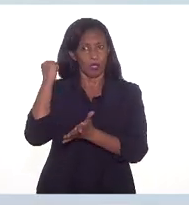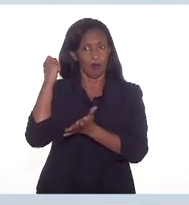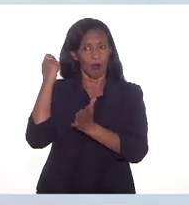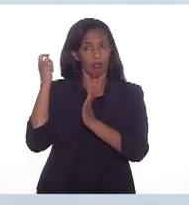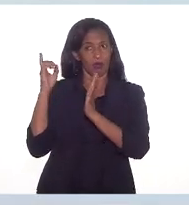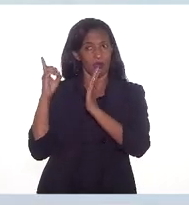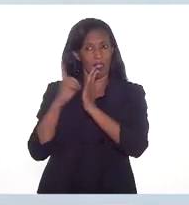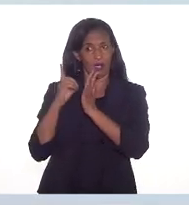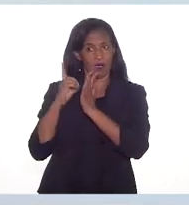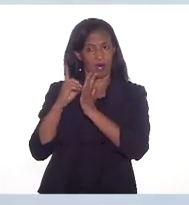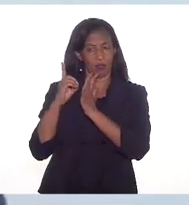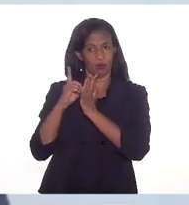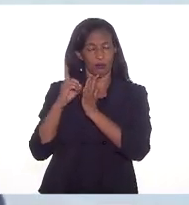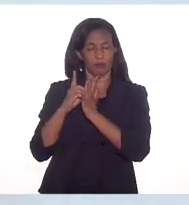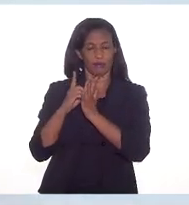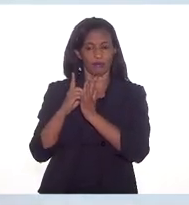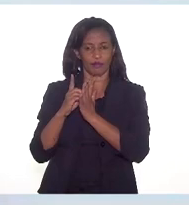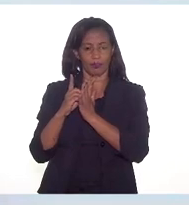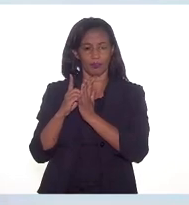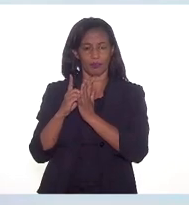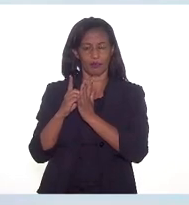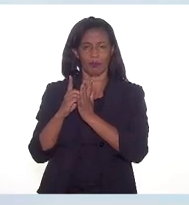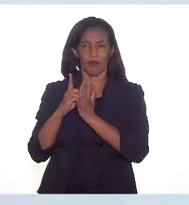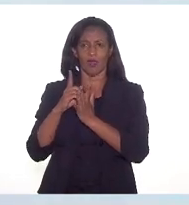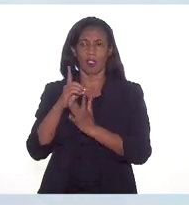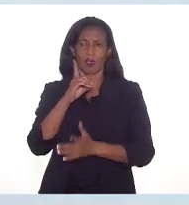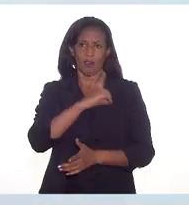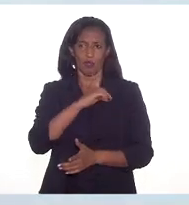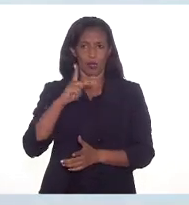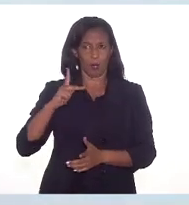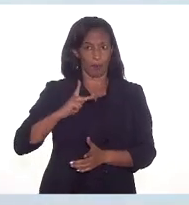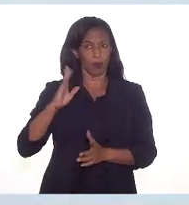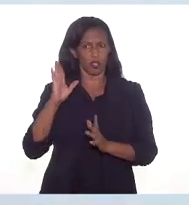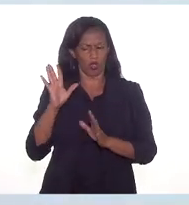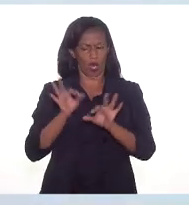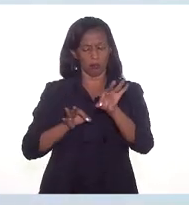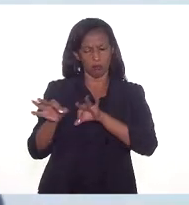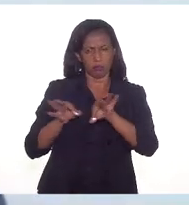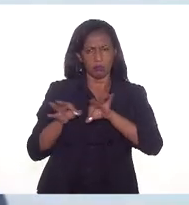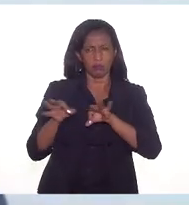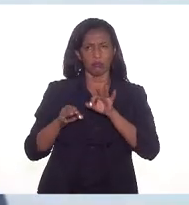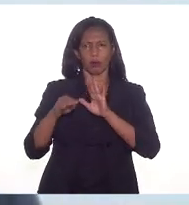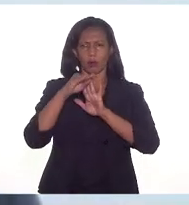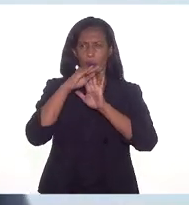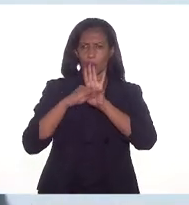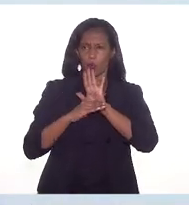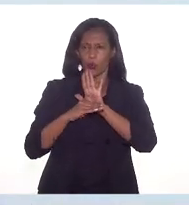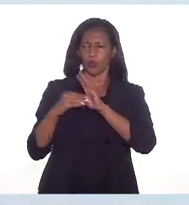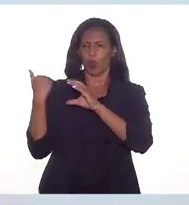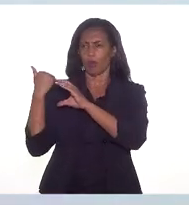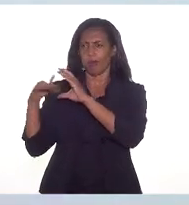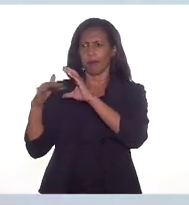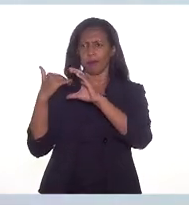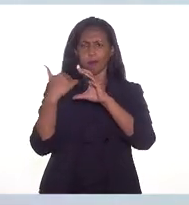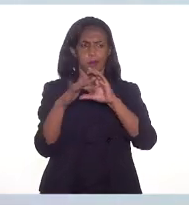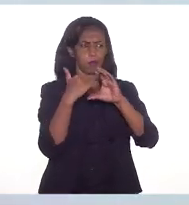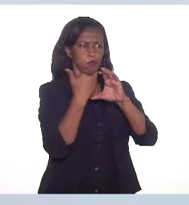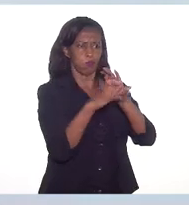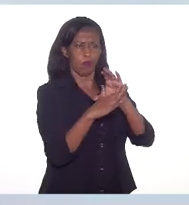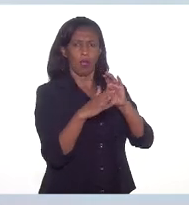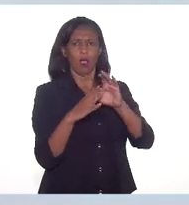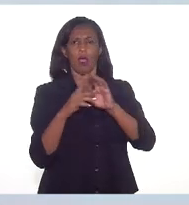governo federal. A Defensoria Pública já elaborou uma nota técnica que já foi encaminhada